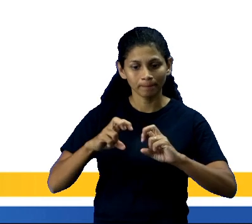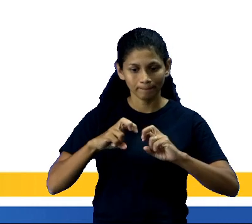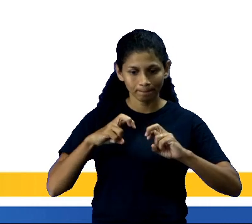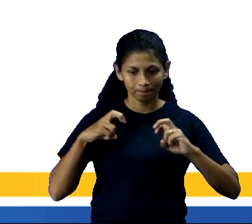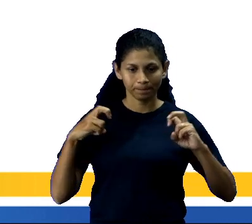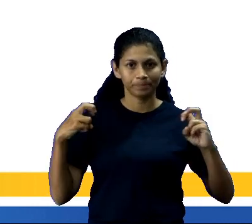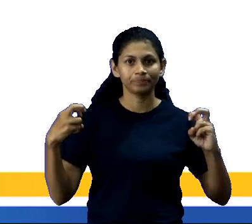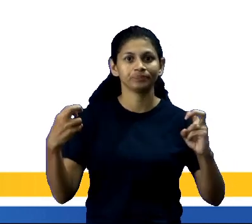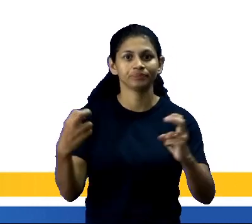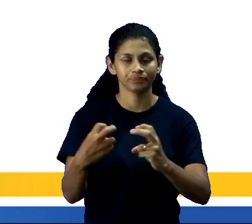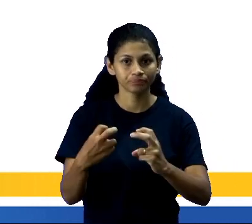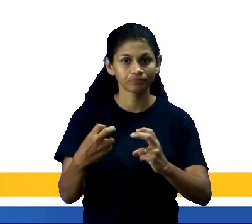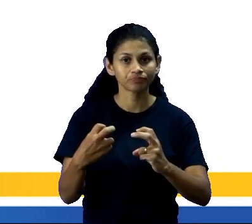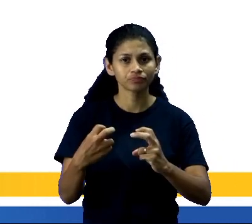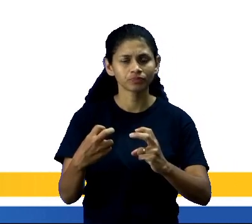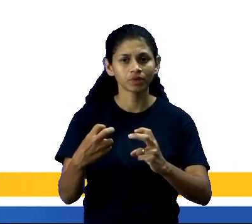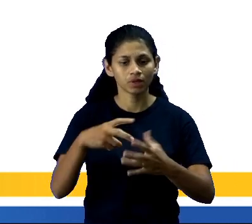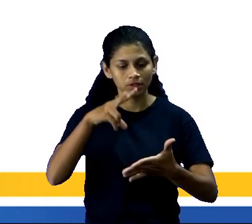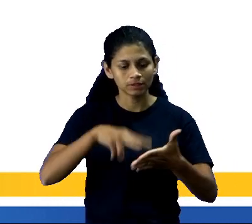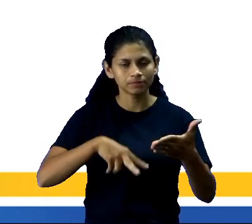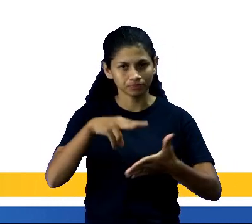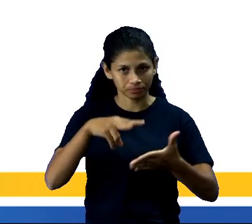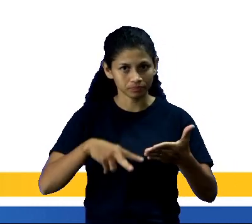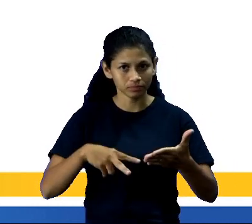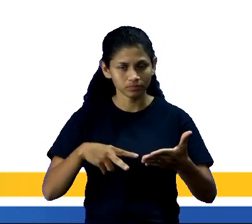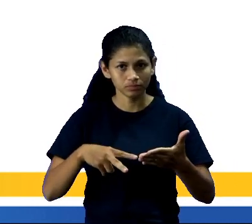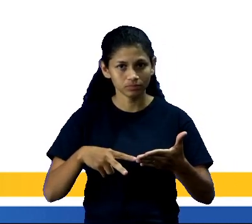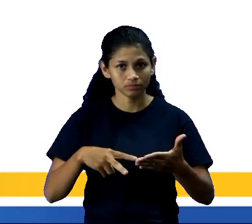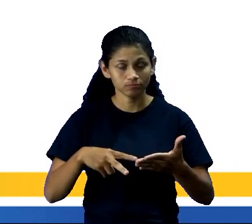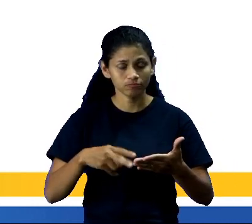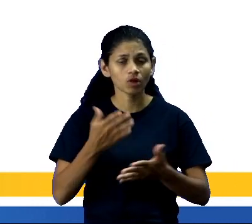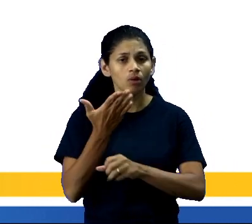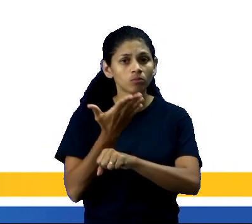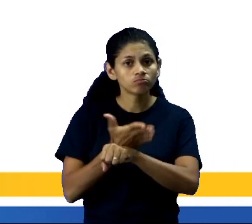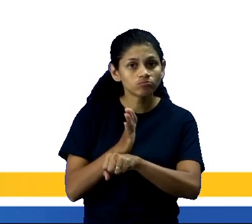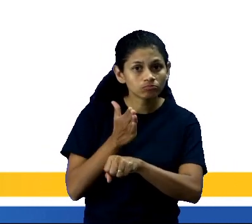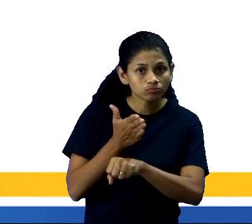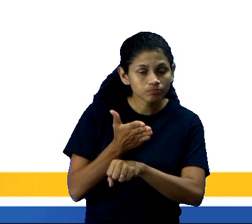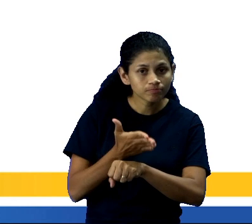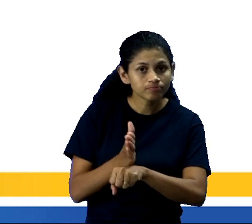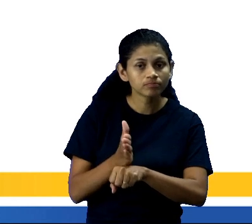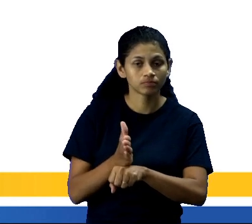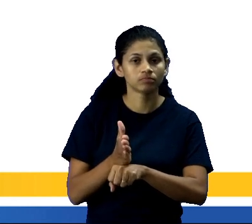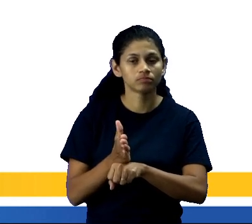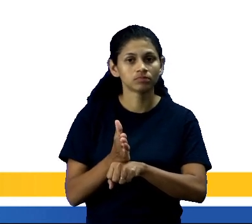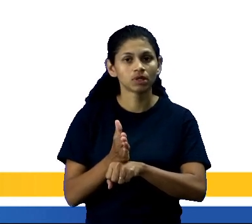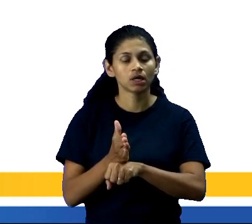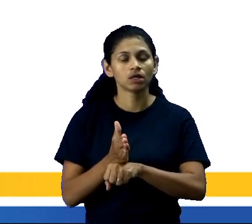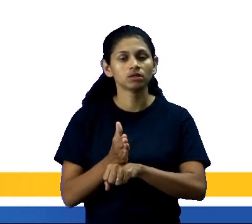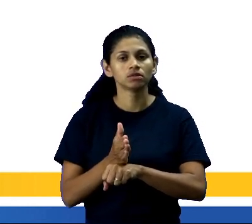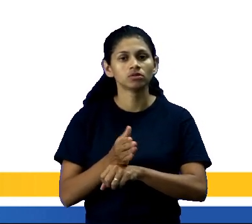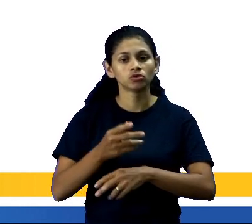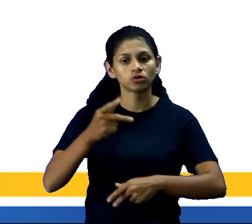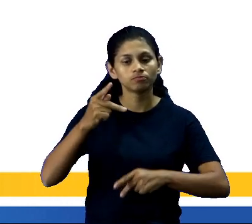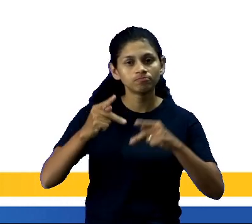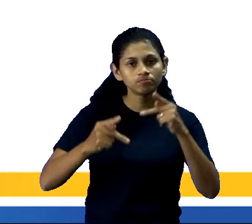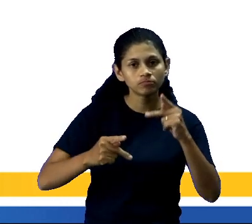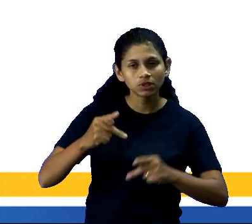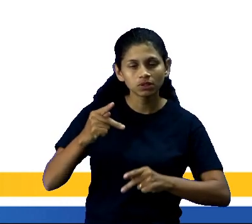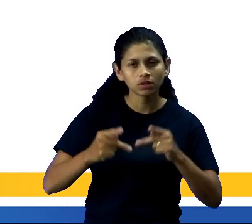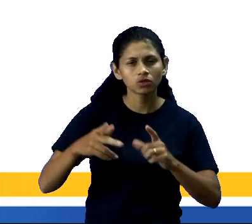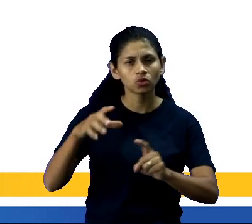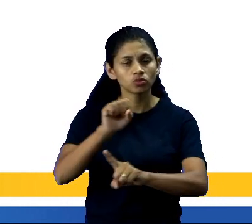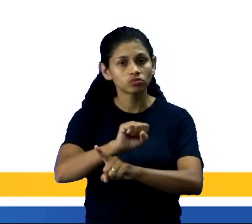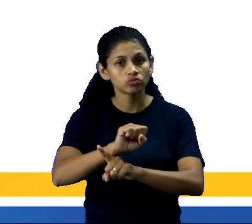feita pelo professor em sala de aula. Uma roda de leitura é uma prática pedagógica e cultural relacionada ao ato